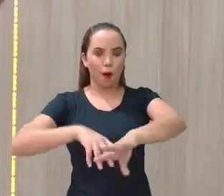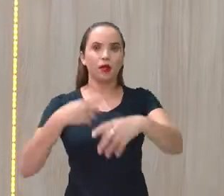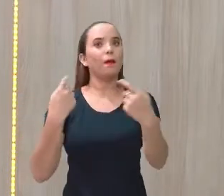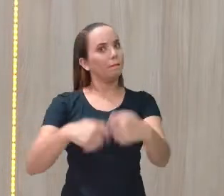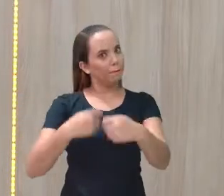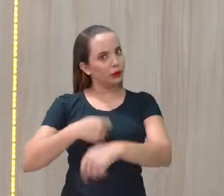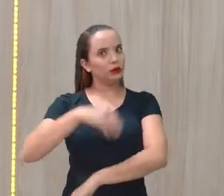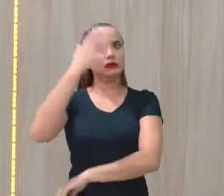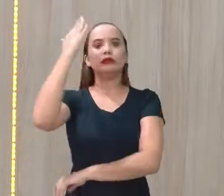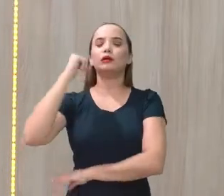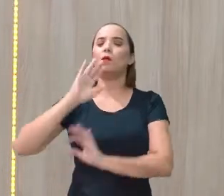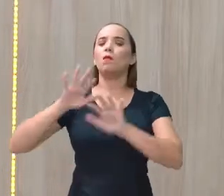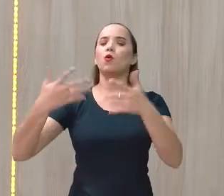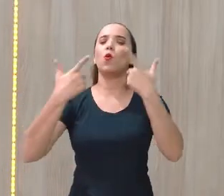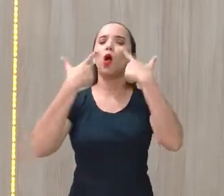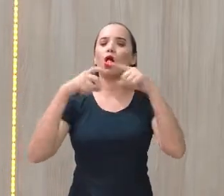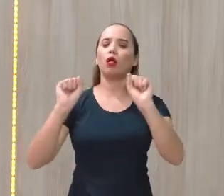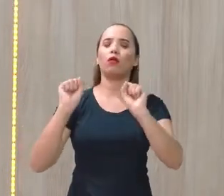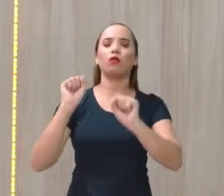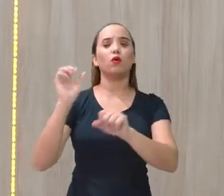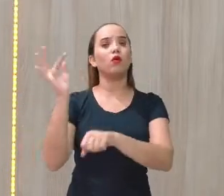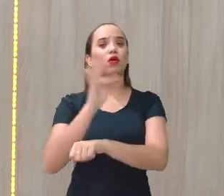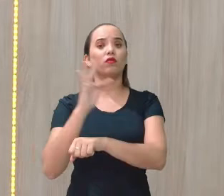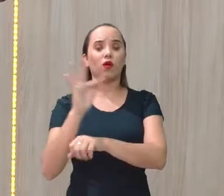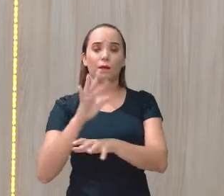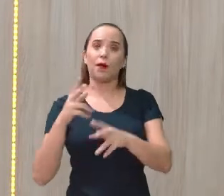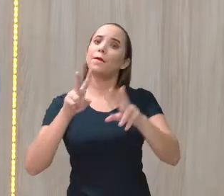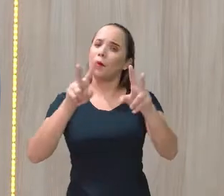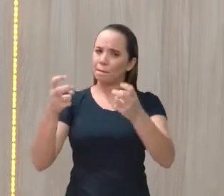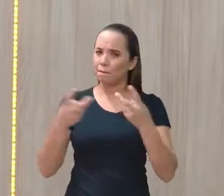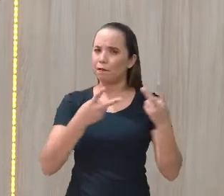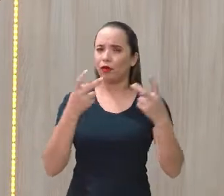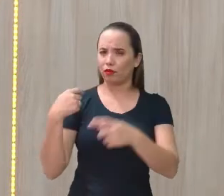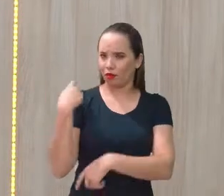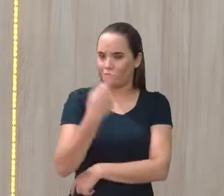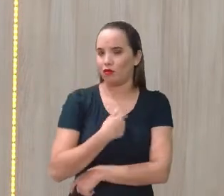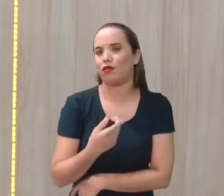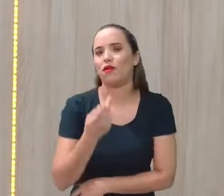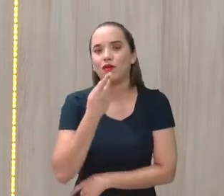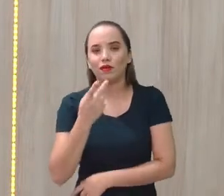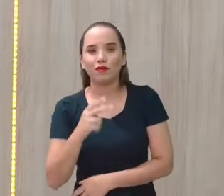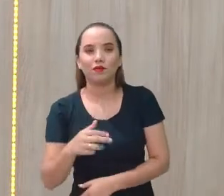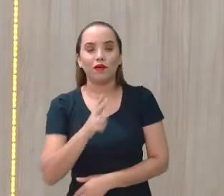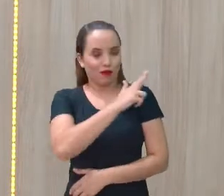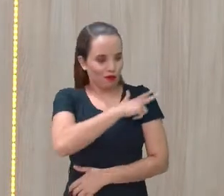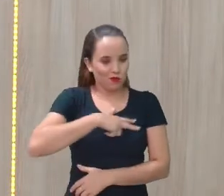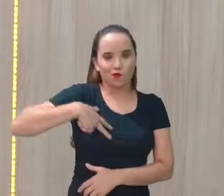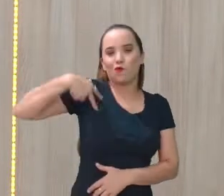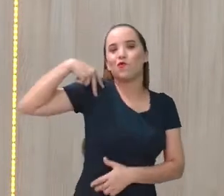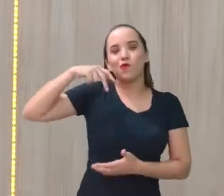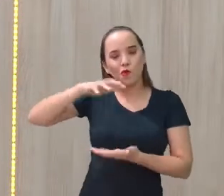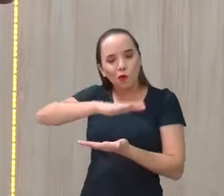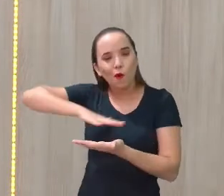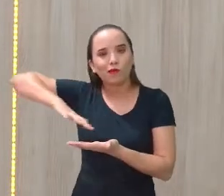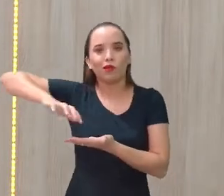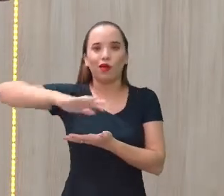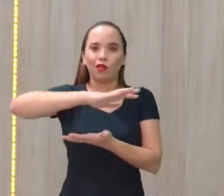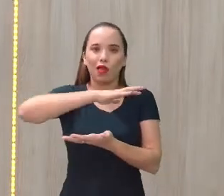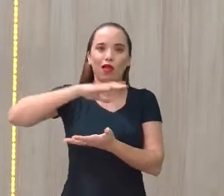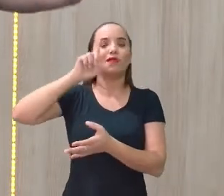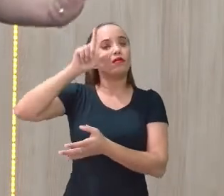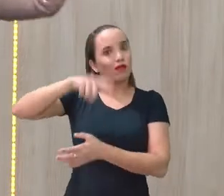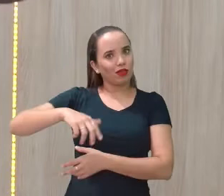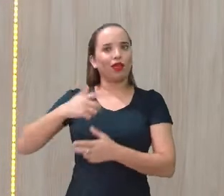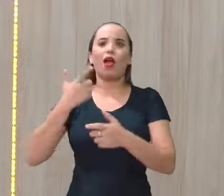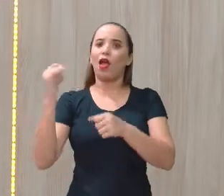conhecer. Percebam também que, em alguns momentos, eu até converso com vocês e pergunto, e aí, tá suave na nave? Isso é questões de linguagem informal, sim. Mas